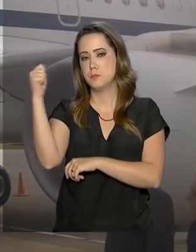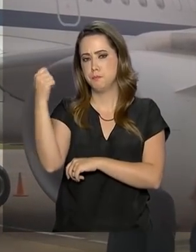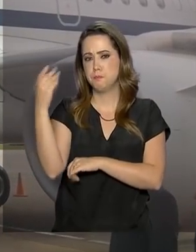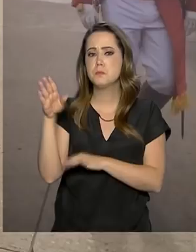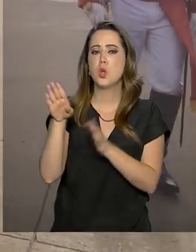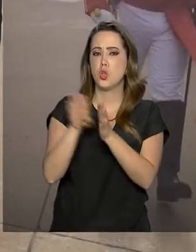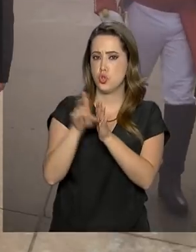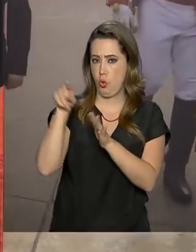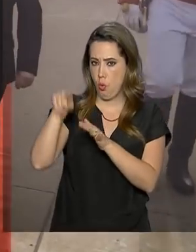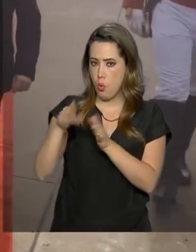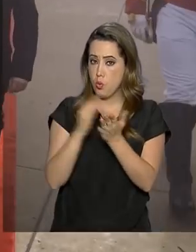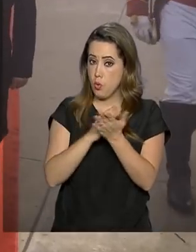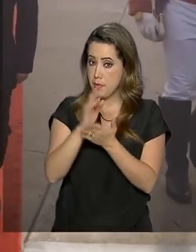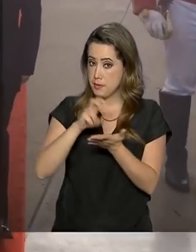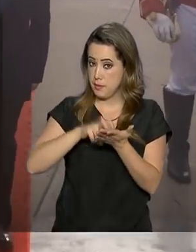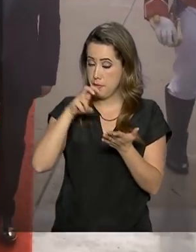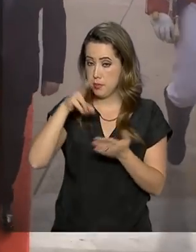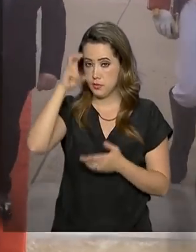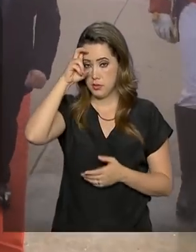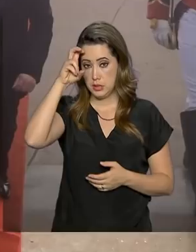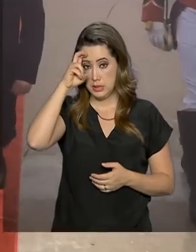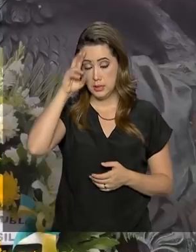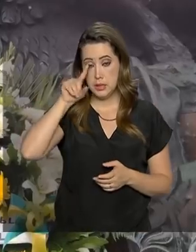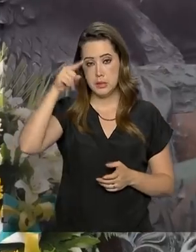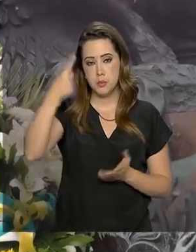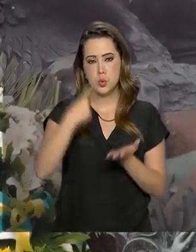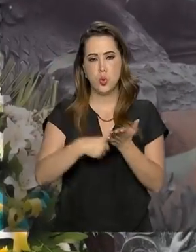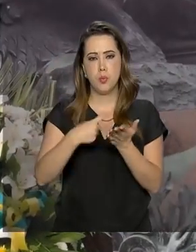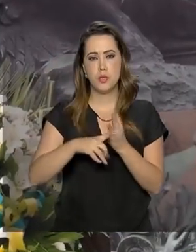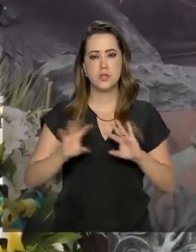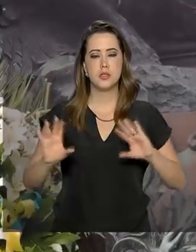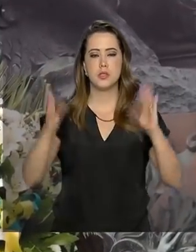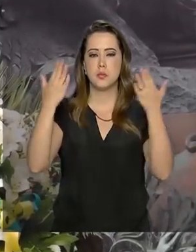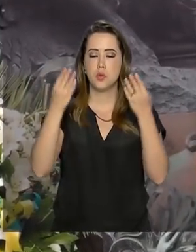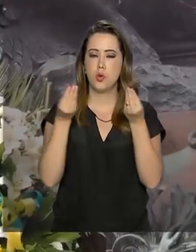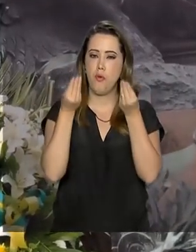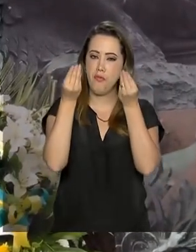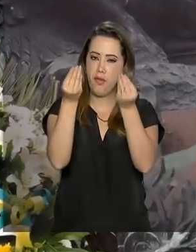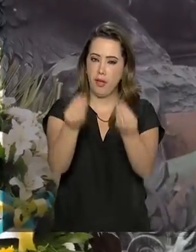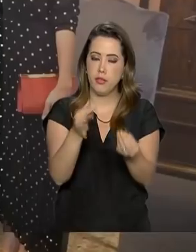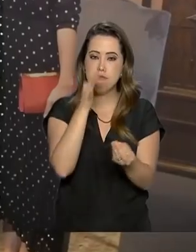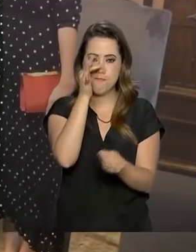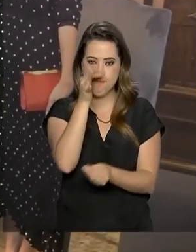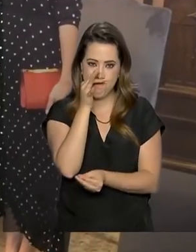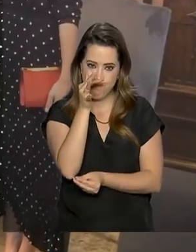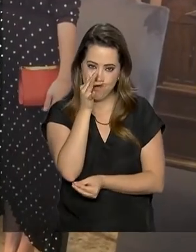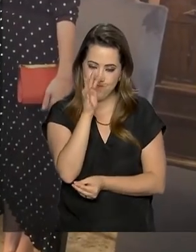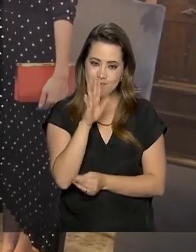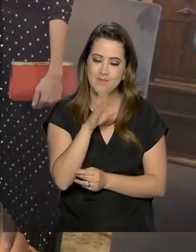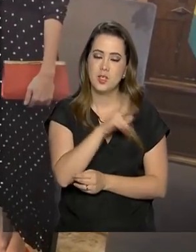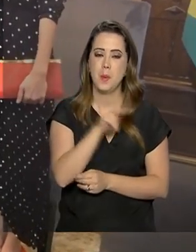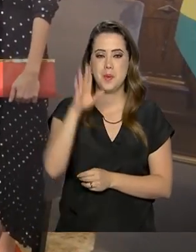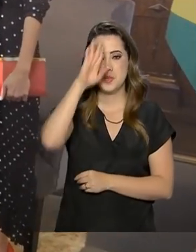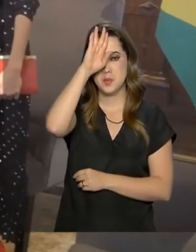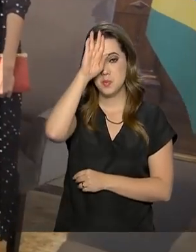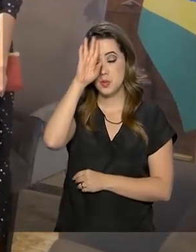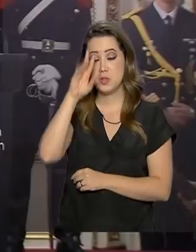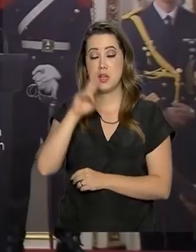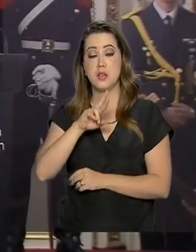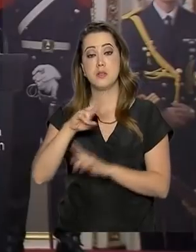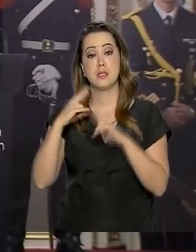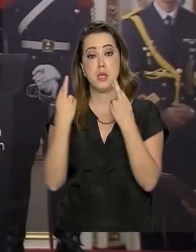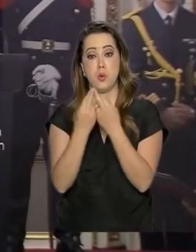manhã desta quinta-feira. Depois de compromissos como a cerimônia de oferenda floral, Bolsonaro se reuniu com o presidente argentino